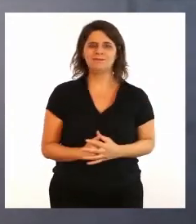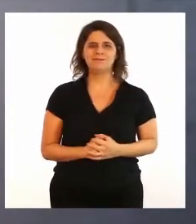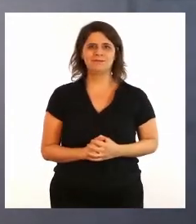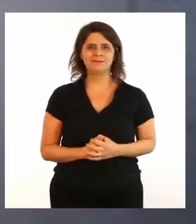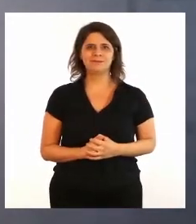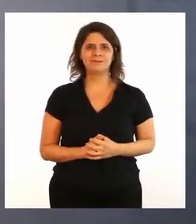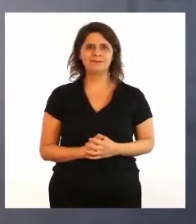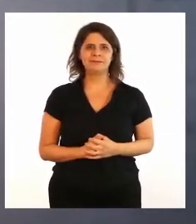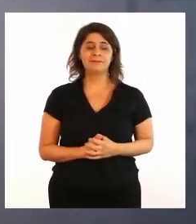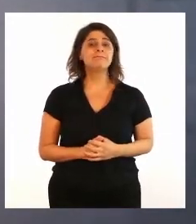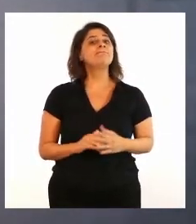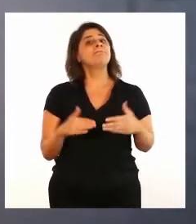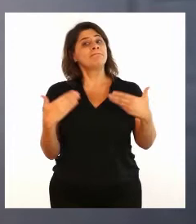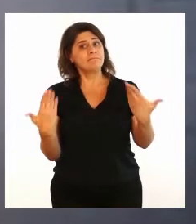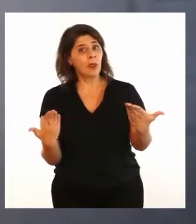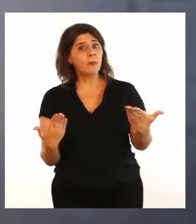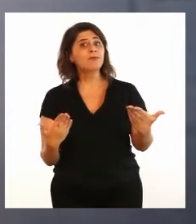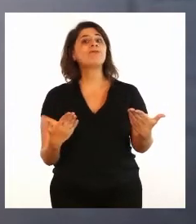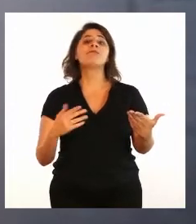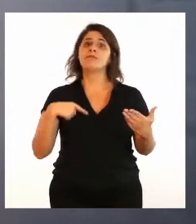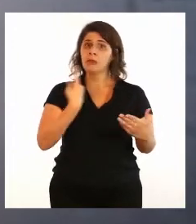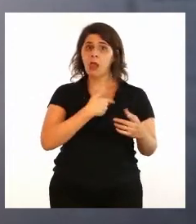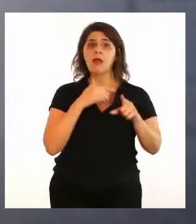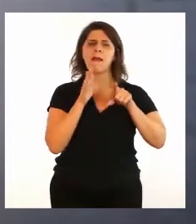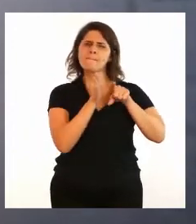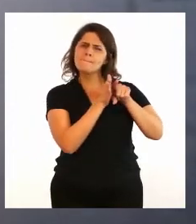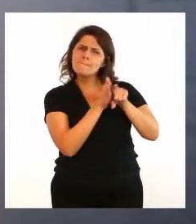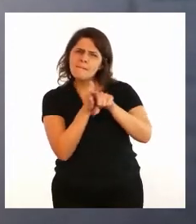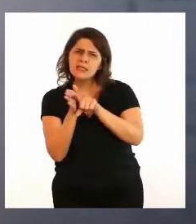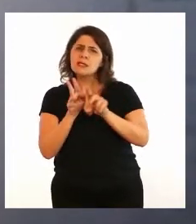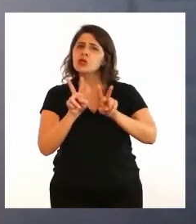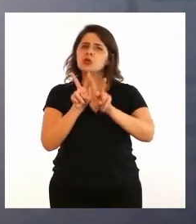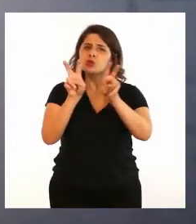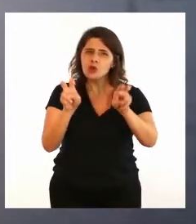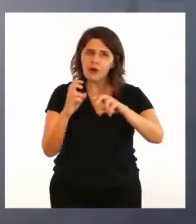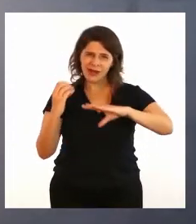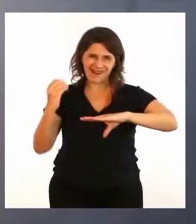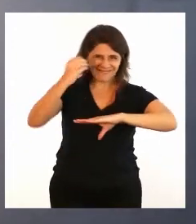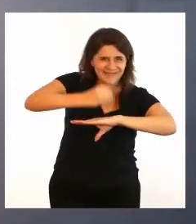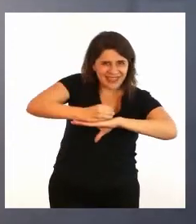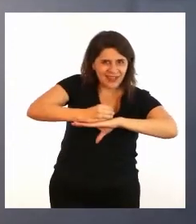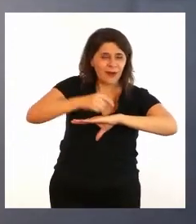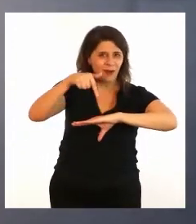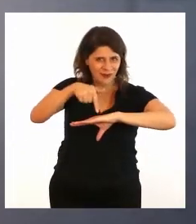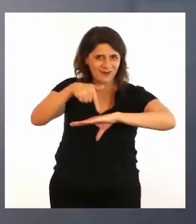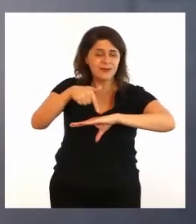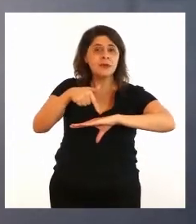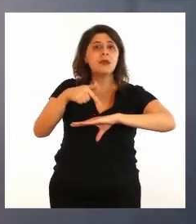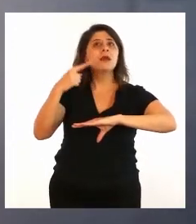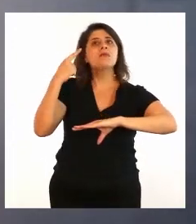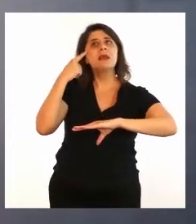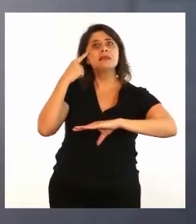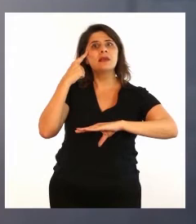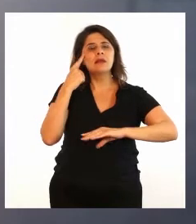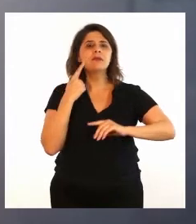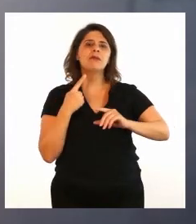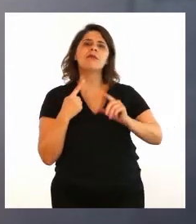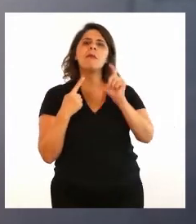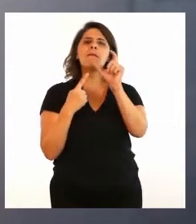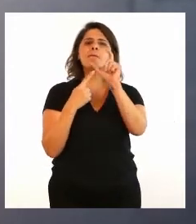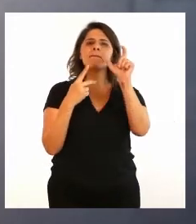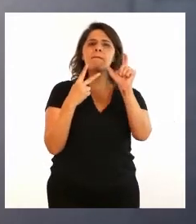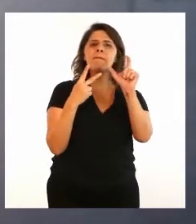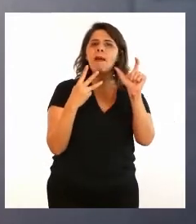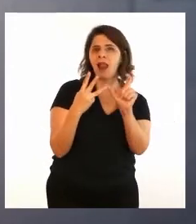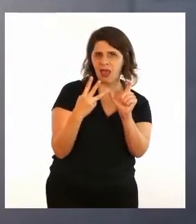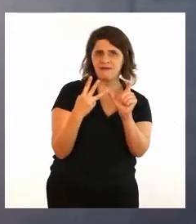Então, nós começamos a nossa pesquisa sobre o Bendegó tendo em mente três palavras que